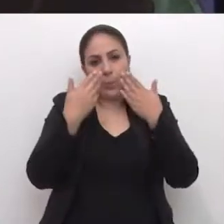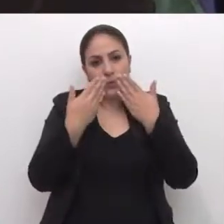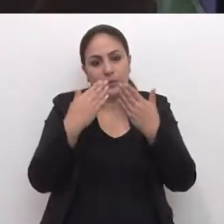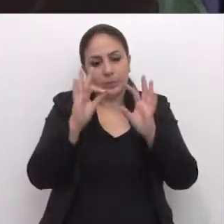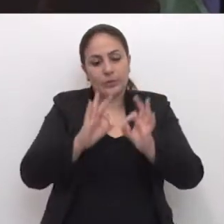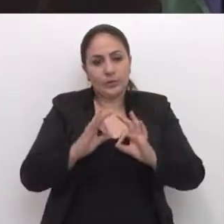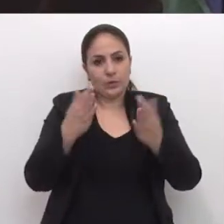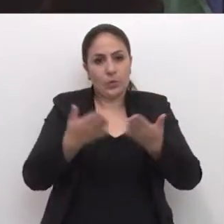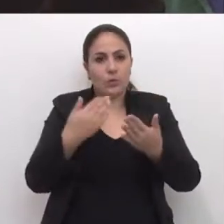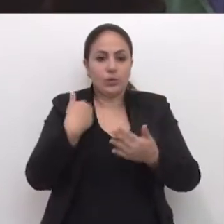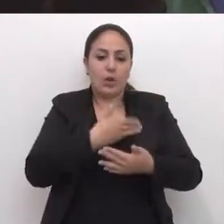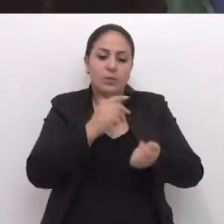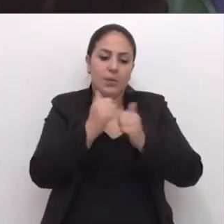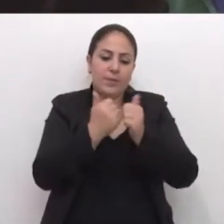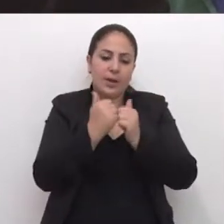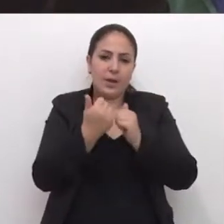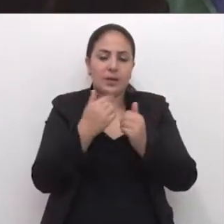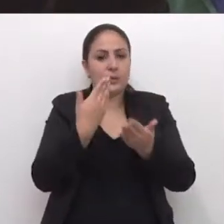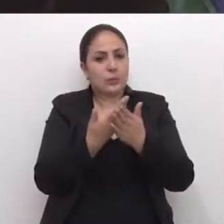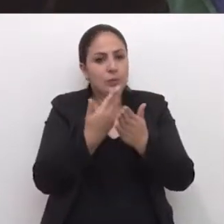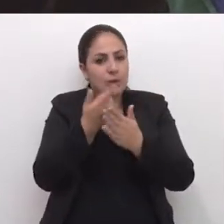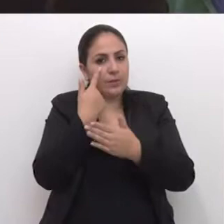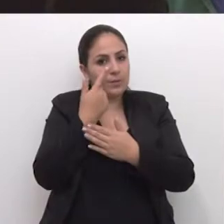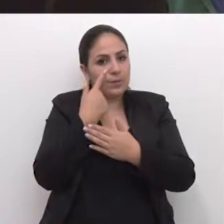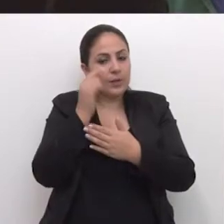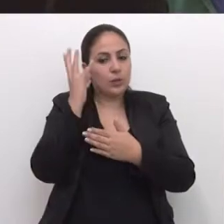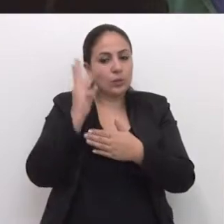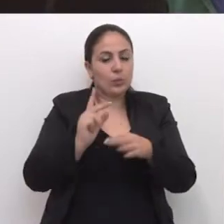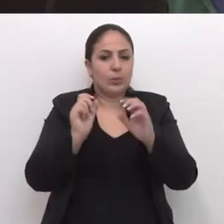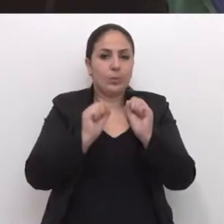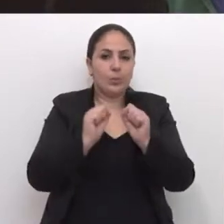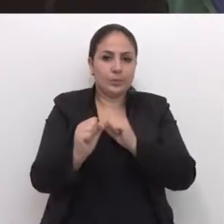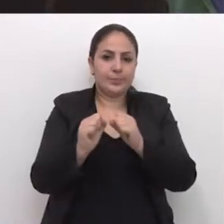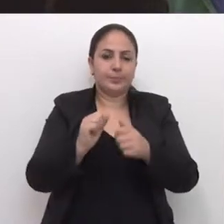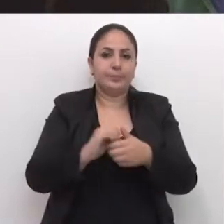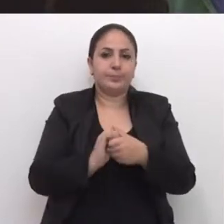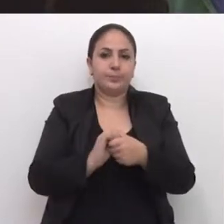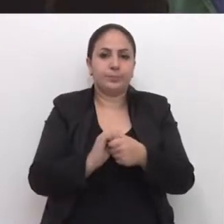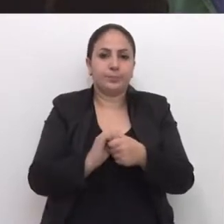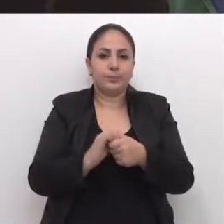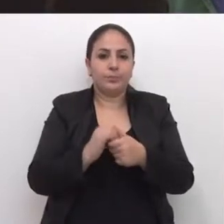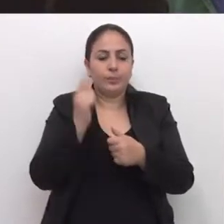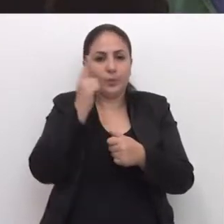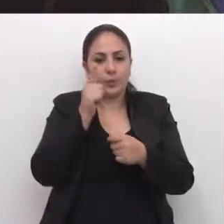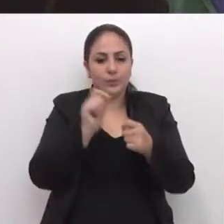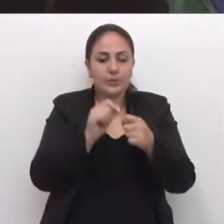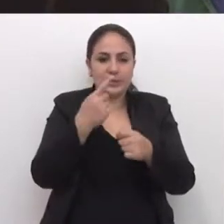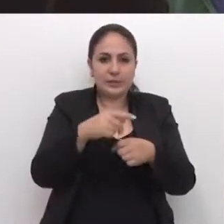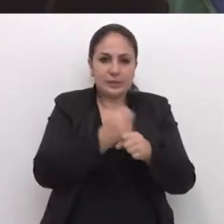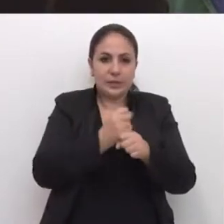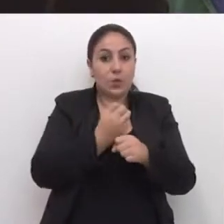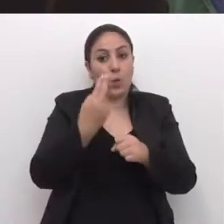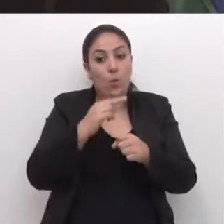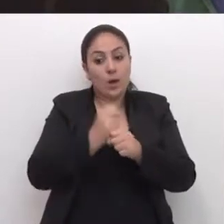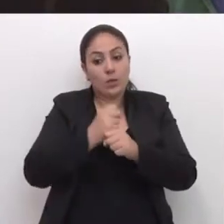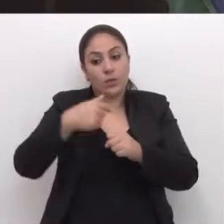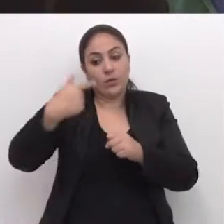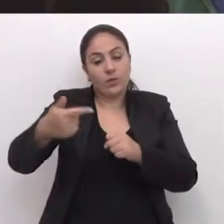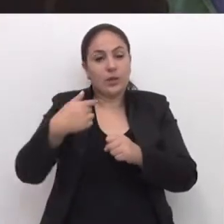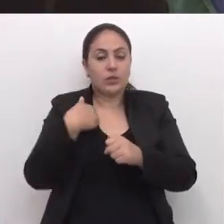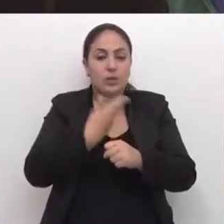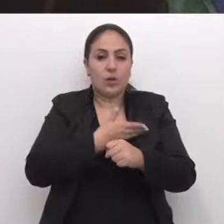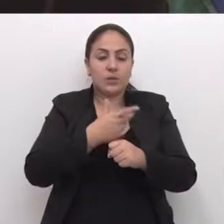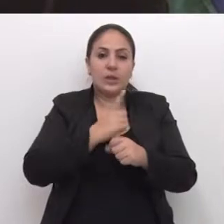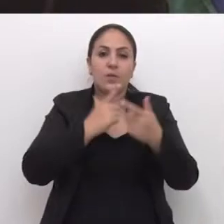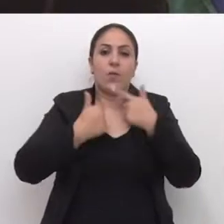foi apresentado o projeto hoje que agora nós vamos fazer uma avaliação, vamos estudar, fazer a possibilidade de se dá para fazer esse ano ainda ou para o ano que vem,